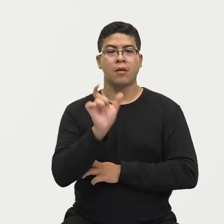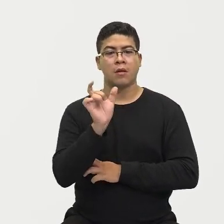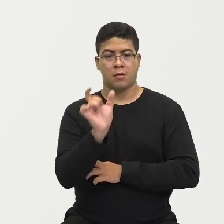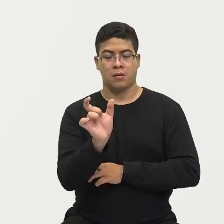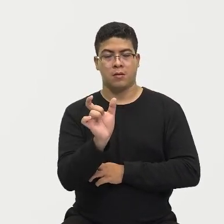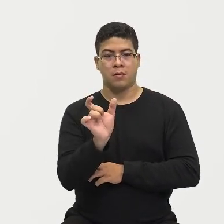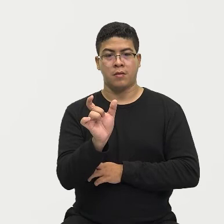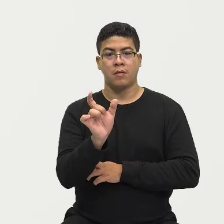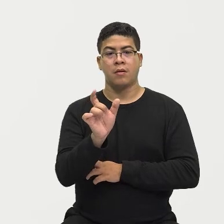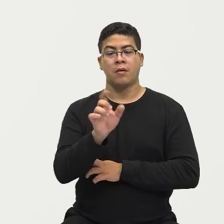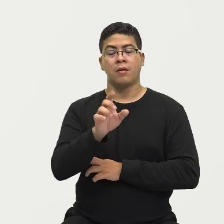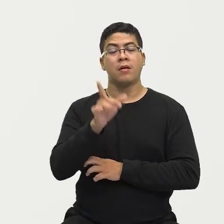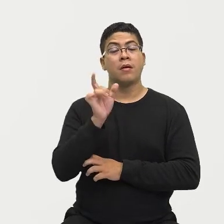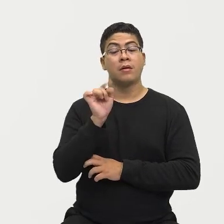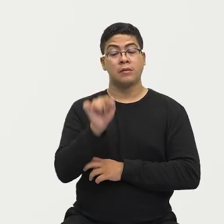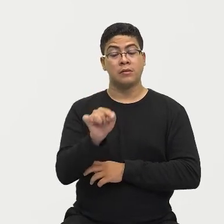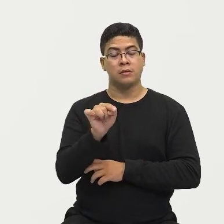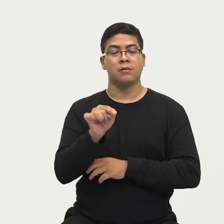aqui, revigorante, um